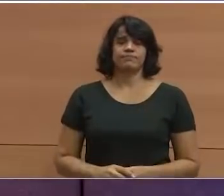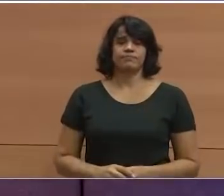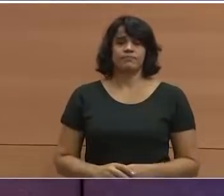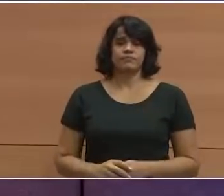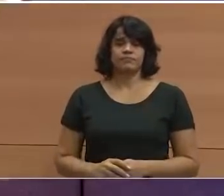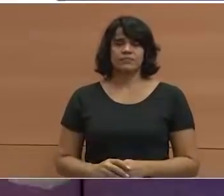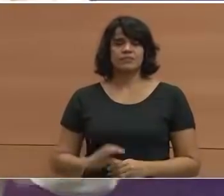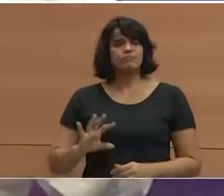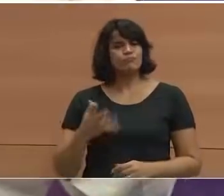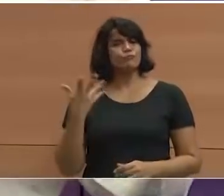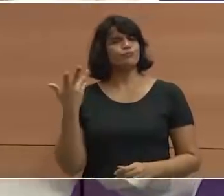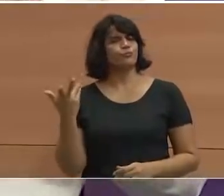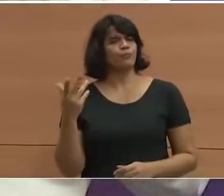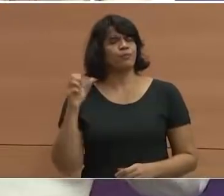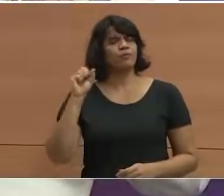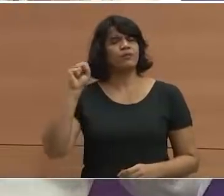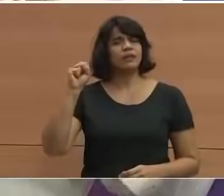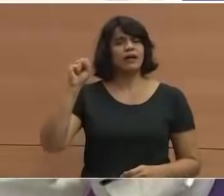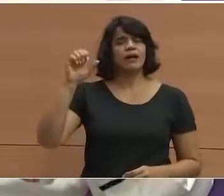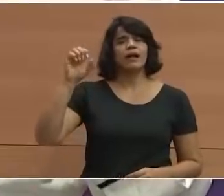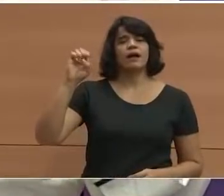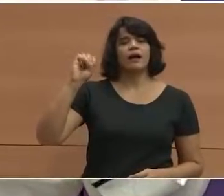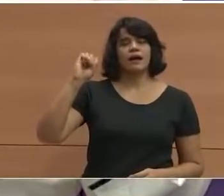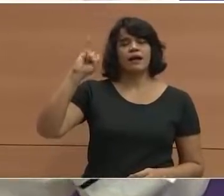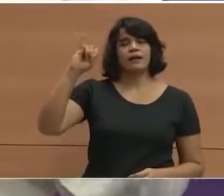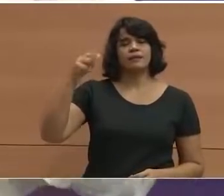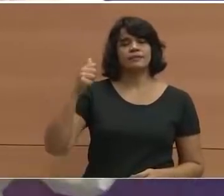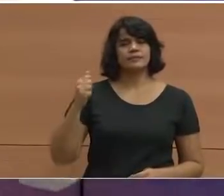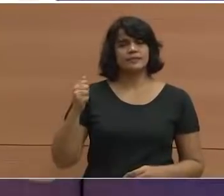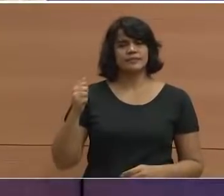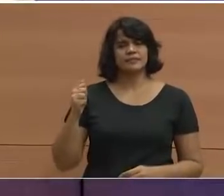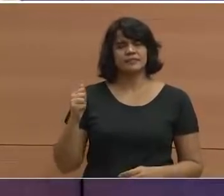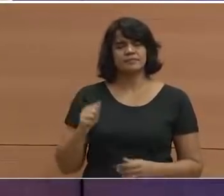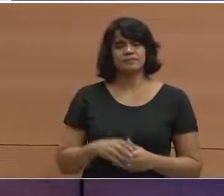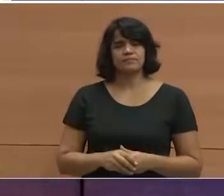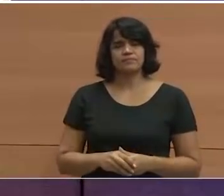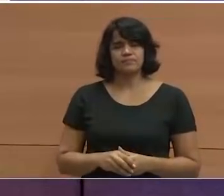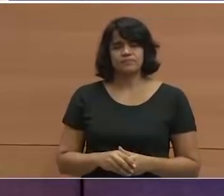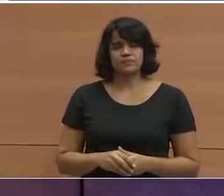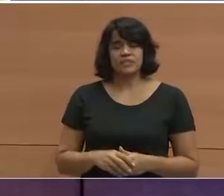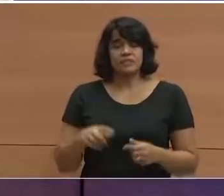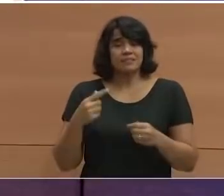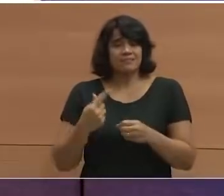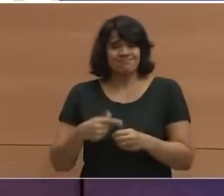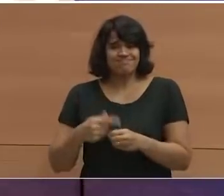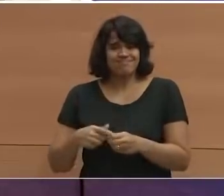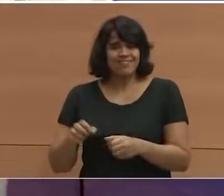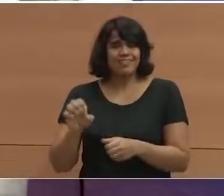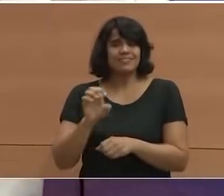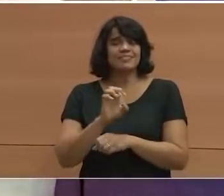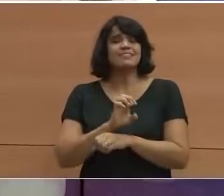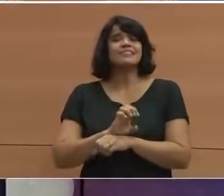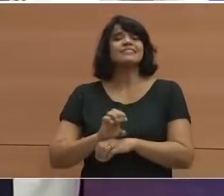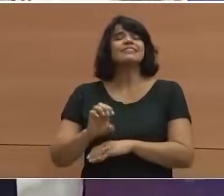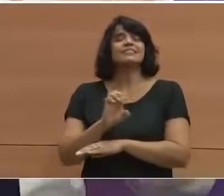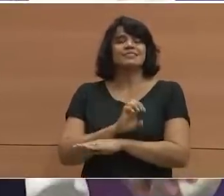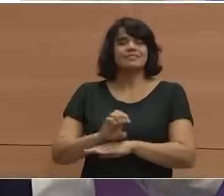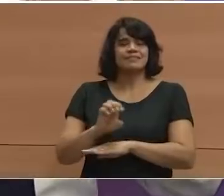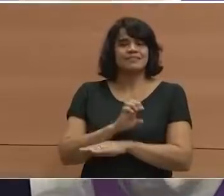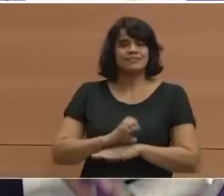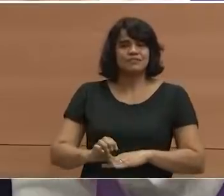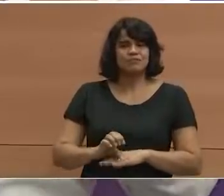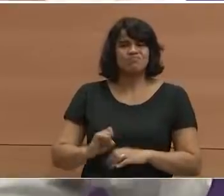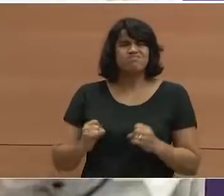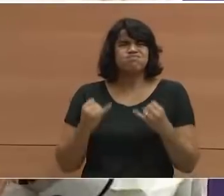e especificamente Éfeso, era um ponto estratégico para ele consolidar